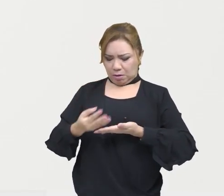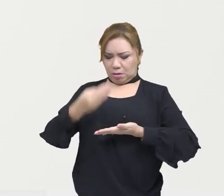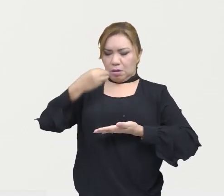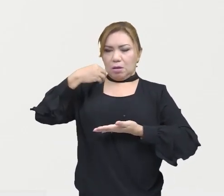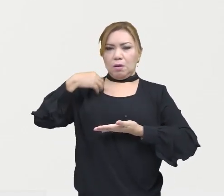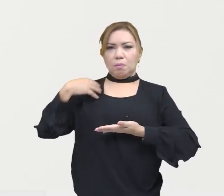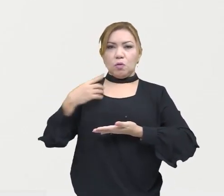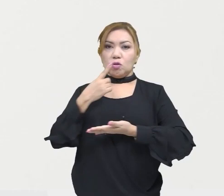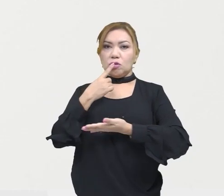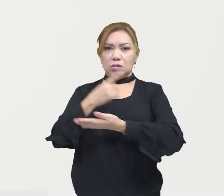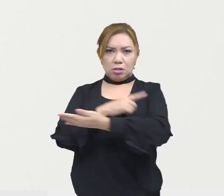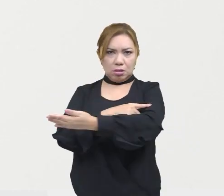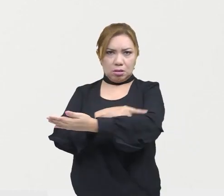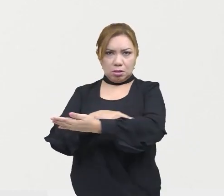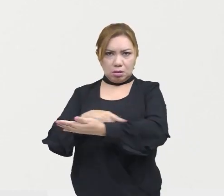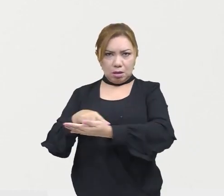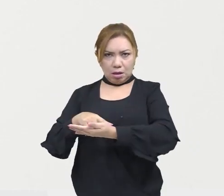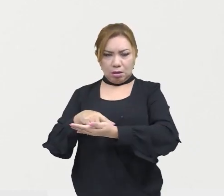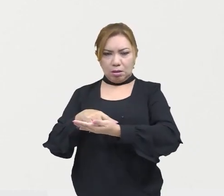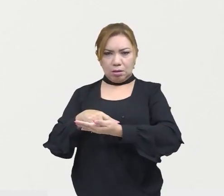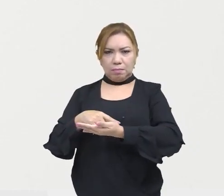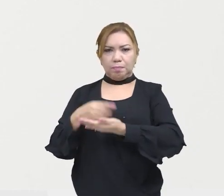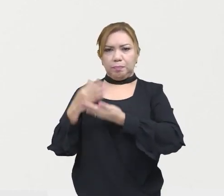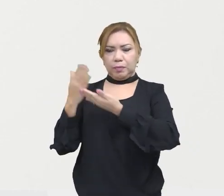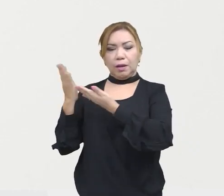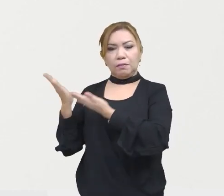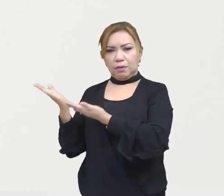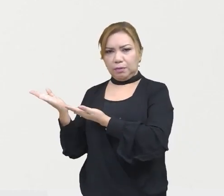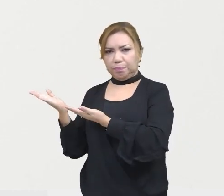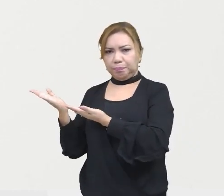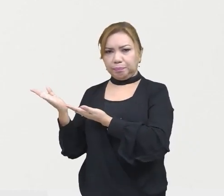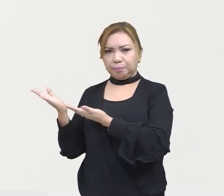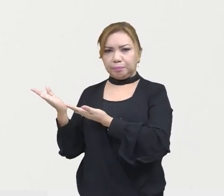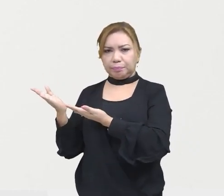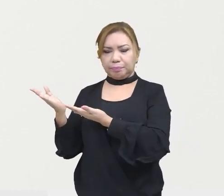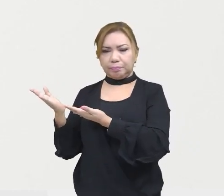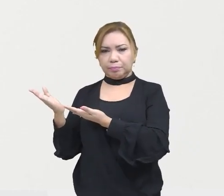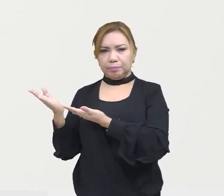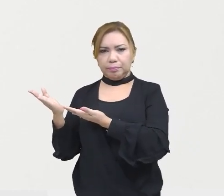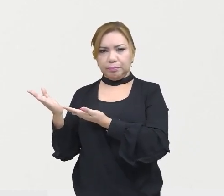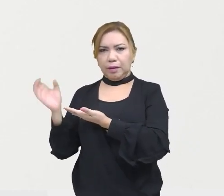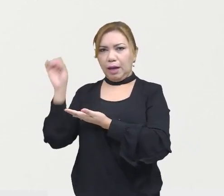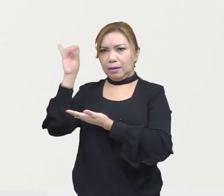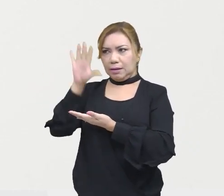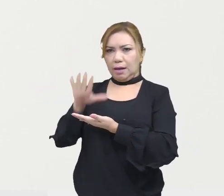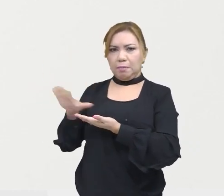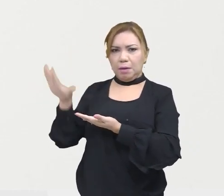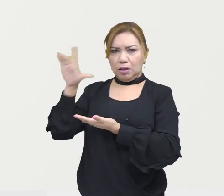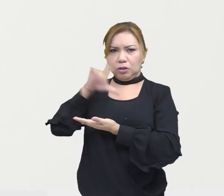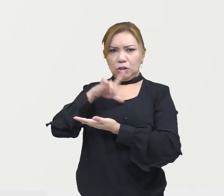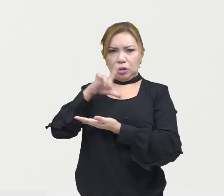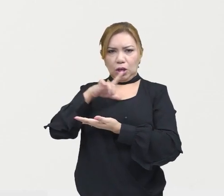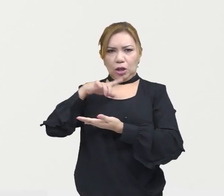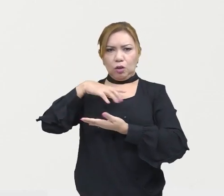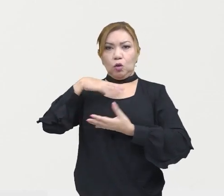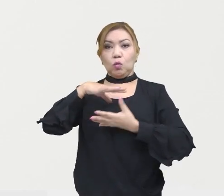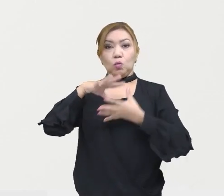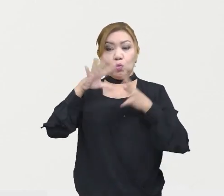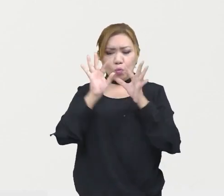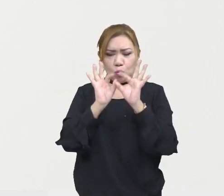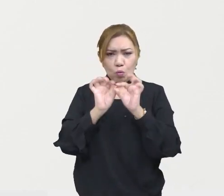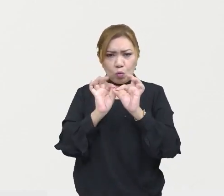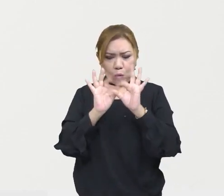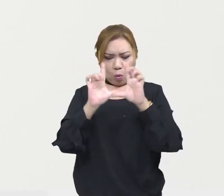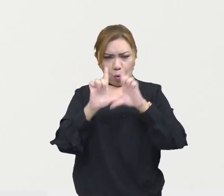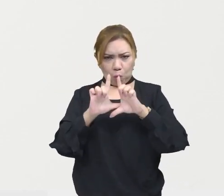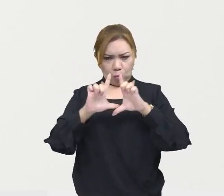imagem, olha só. Nessa imagem, vocês podem ver que existe todo o sistema digestório e o alimento ele